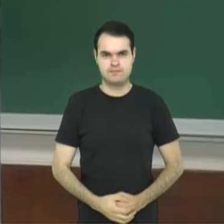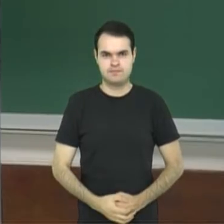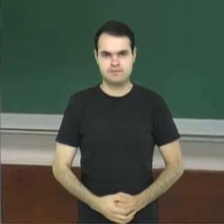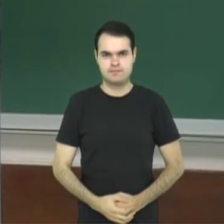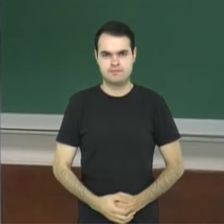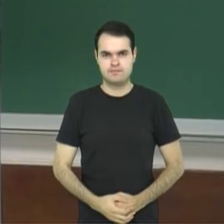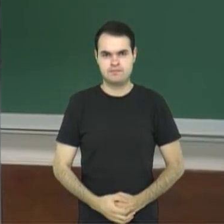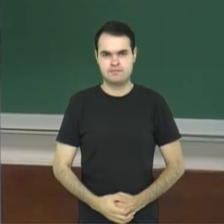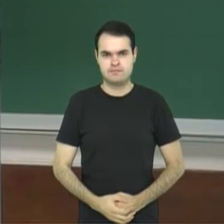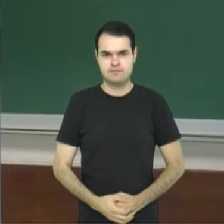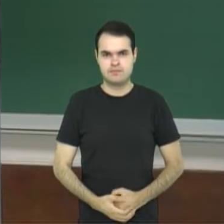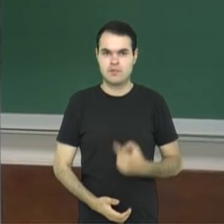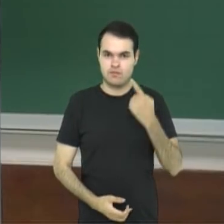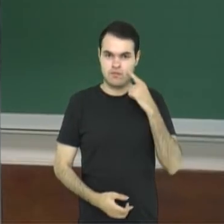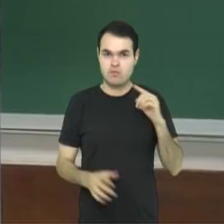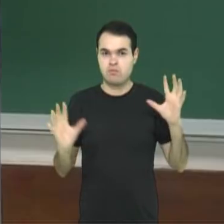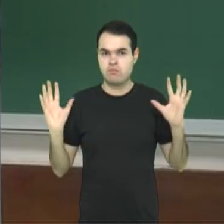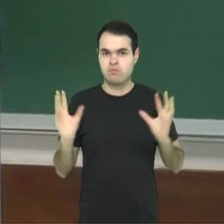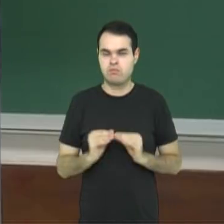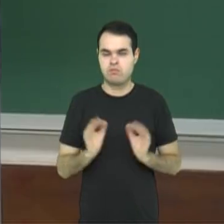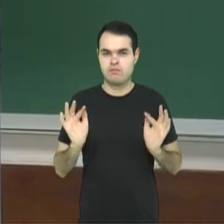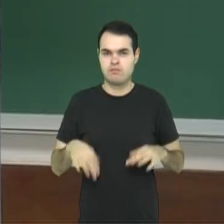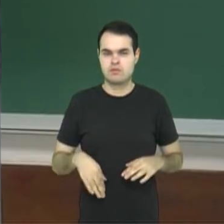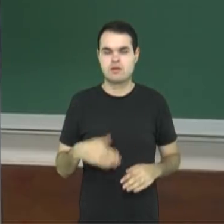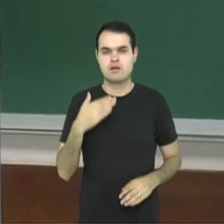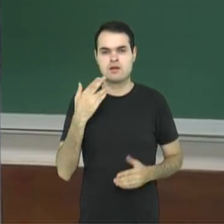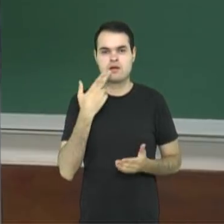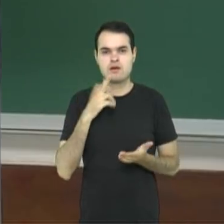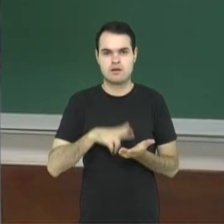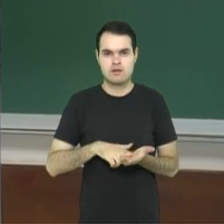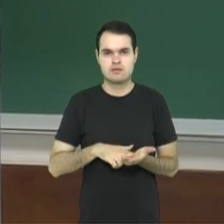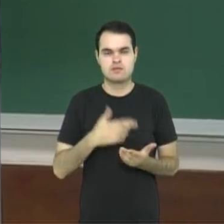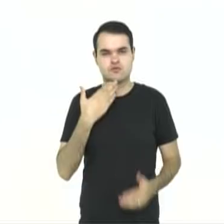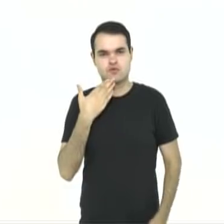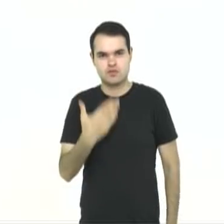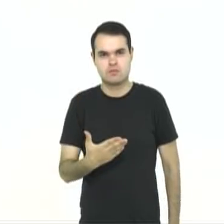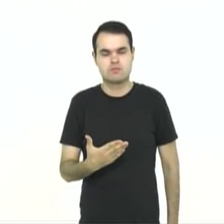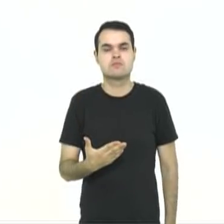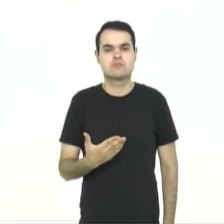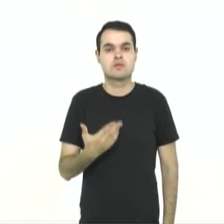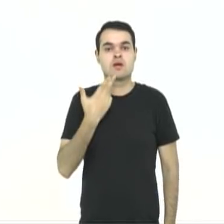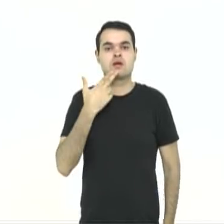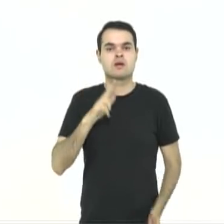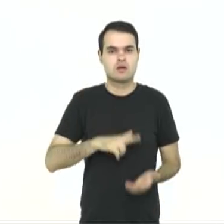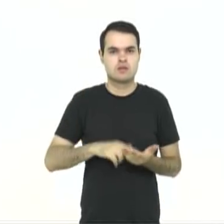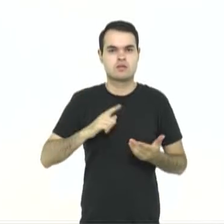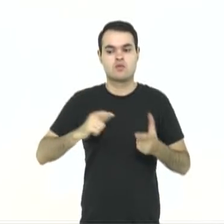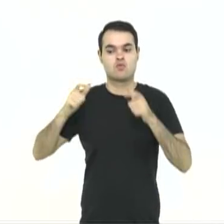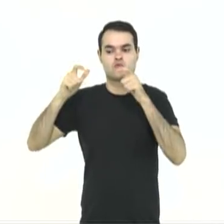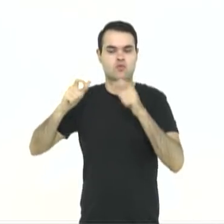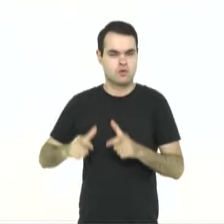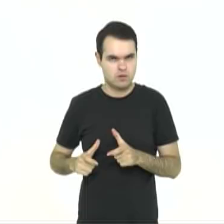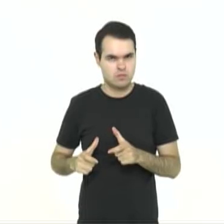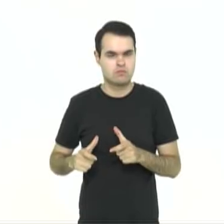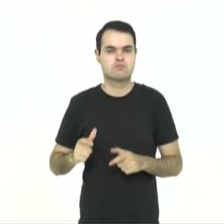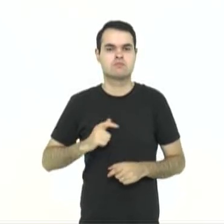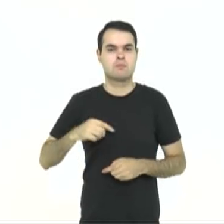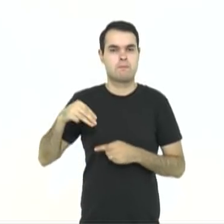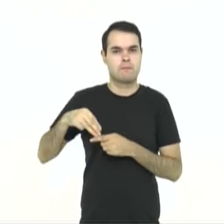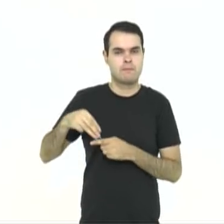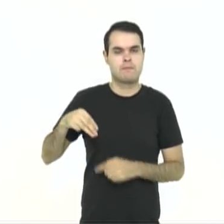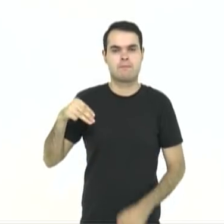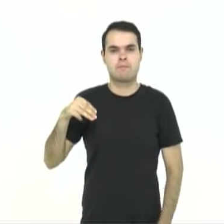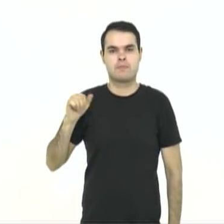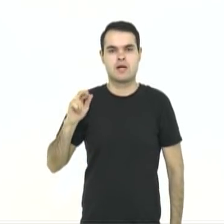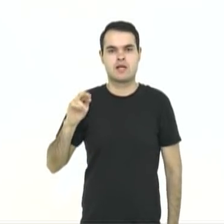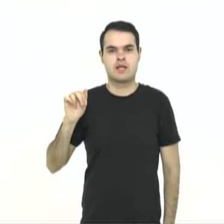como ela fez também o desfecho dessa carta de solicitação. Então, as cartas contêm local, a gente viu ali Maringá,